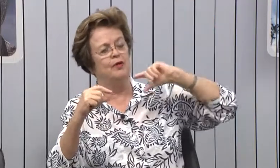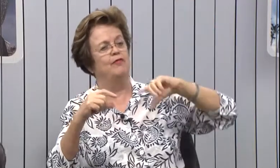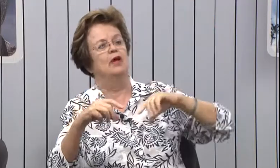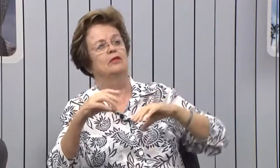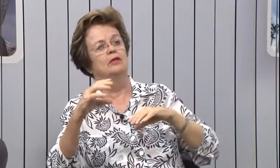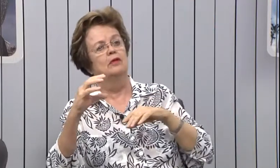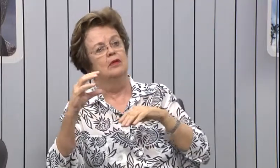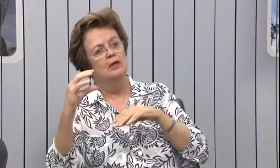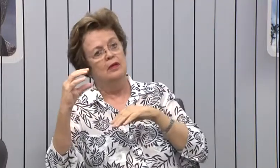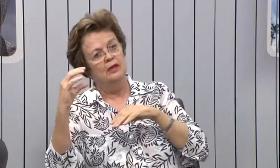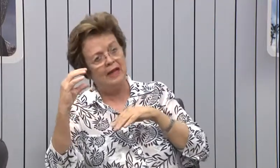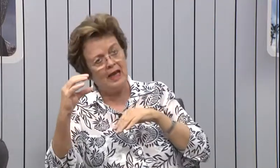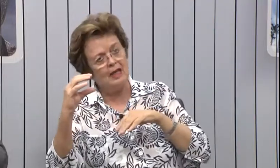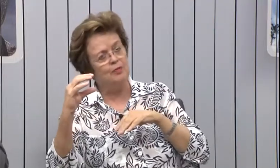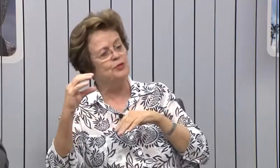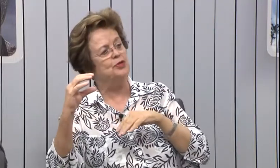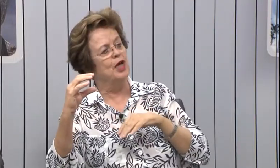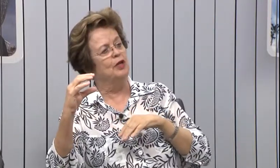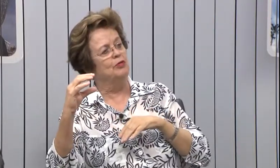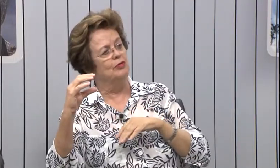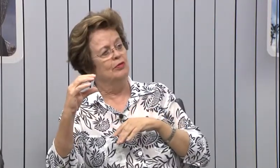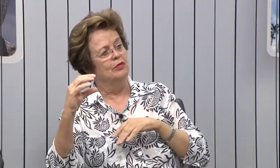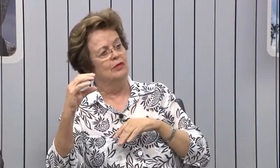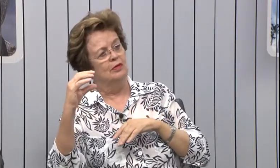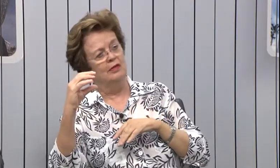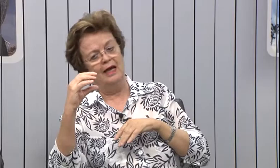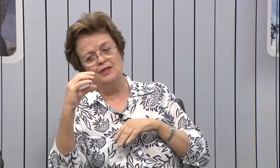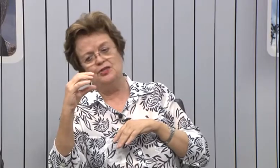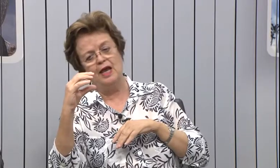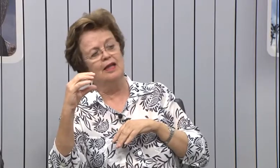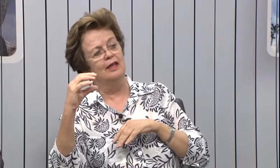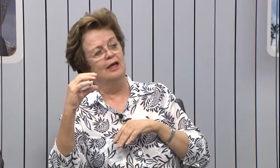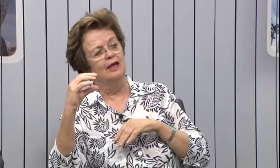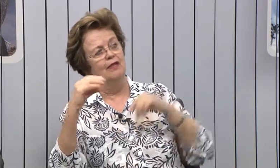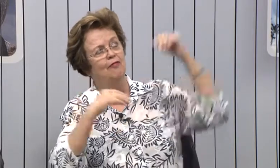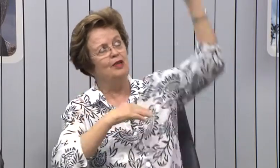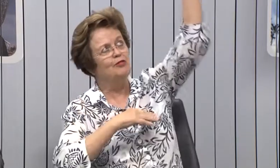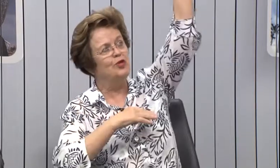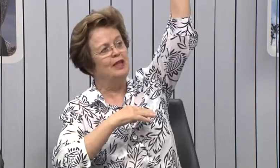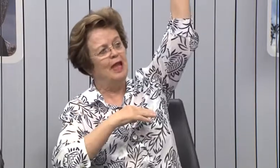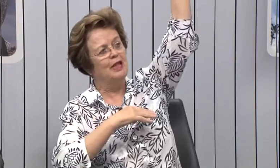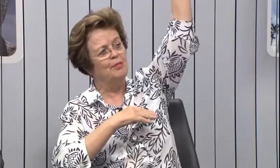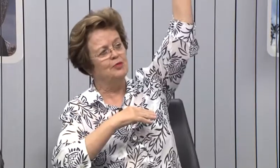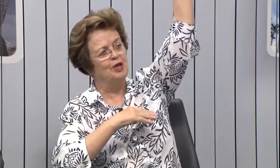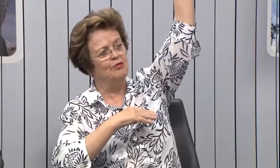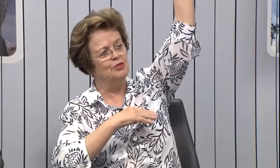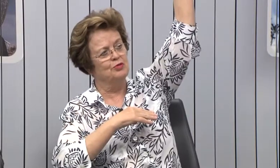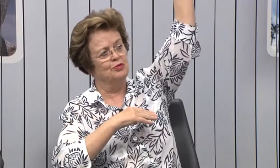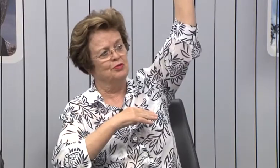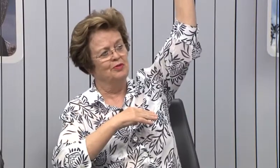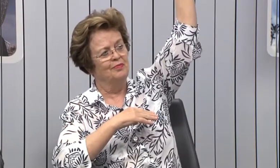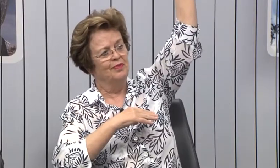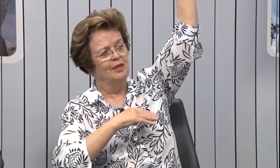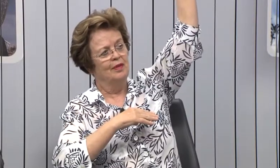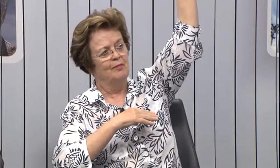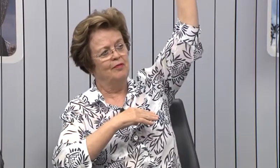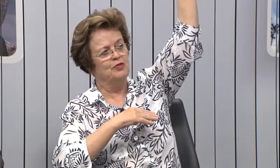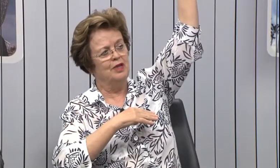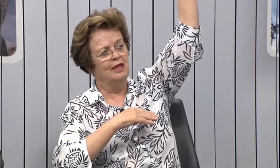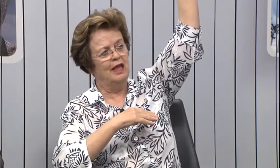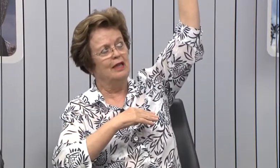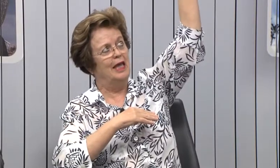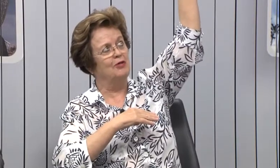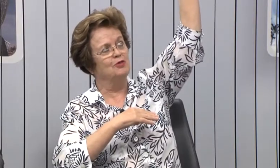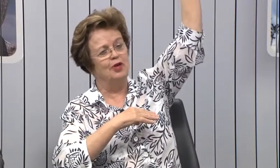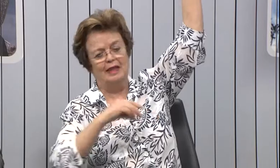convênio privado. 30% da receita vem dos 80% de SUS. Para